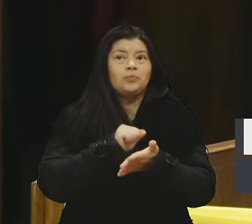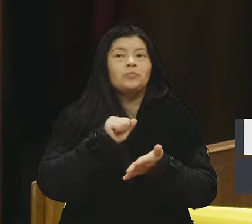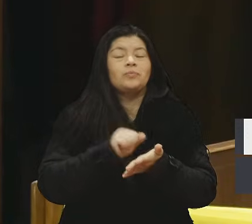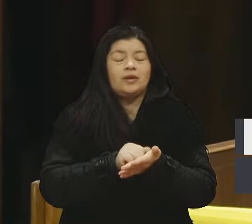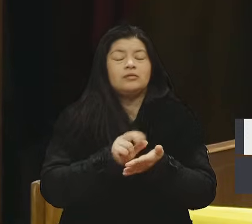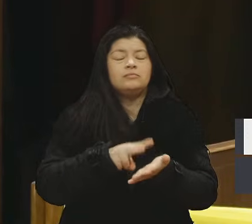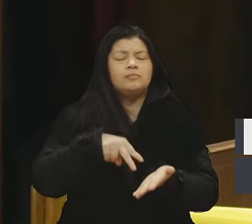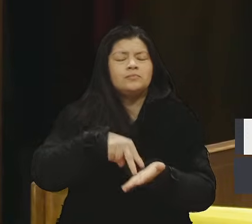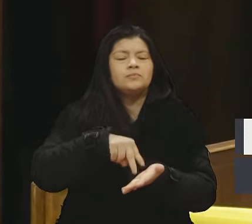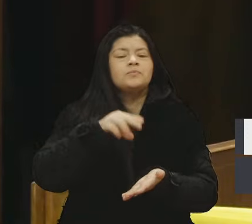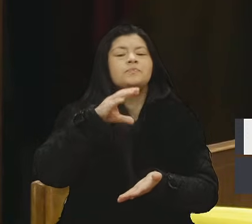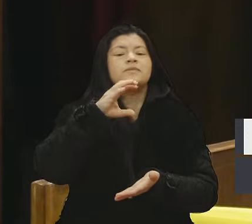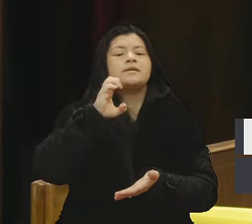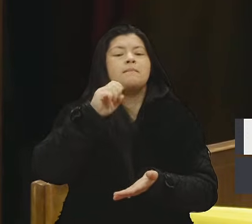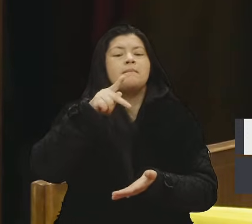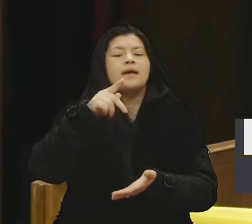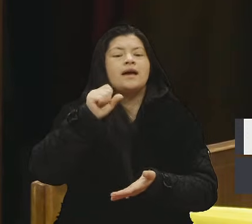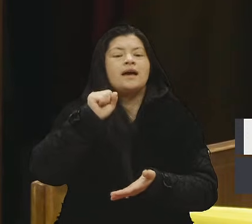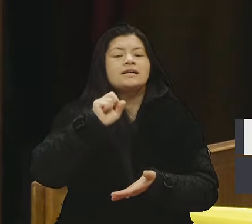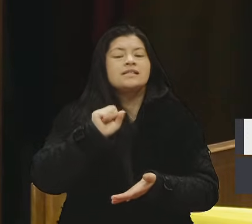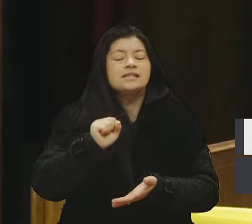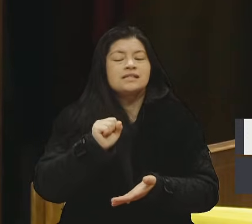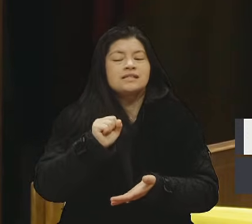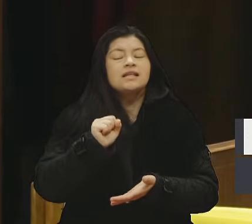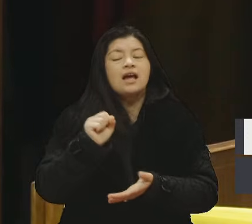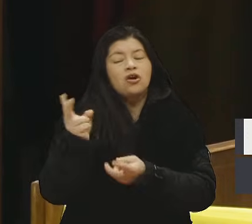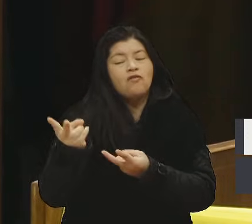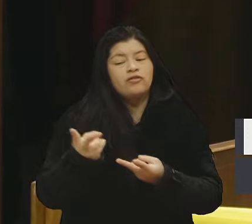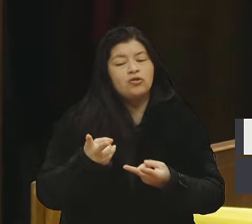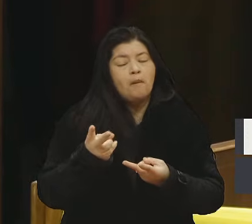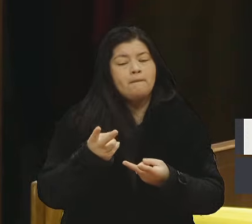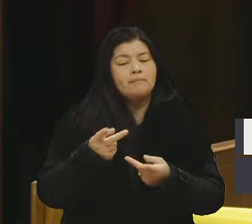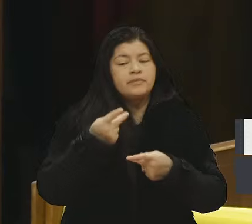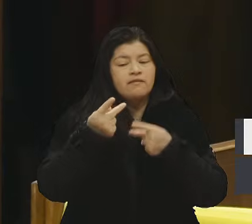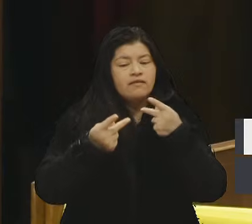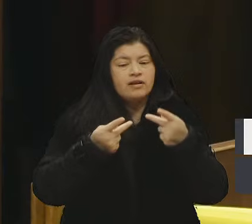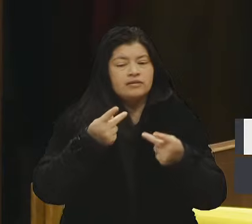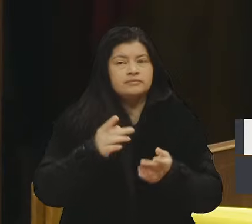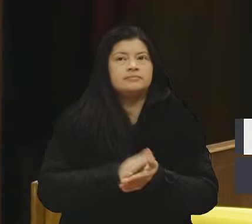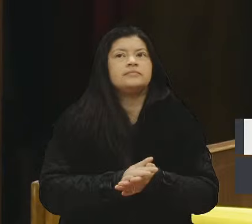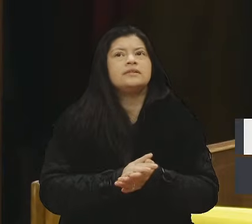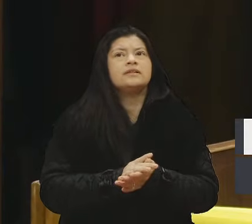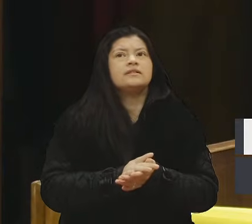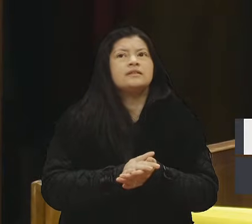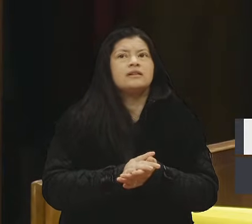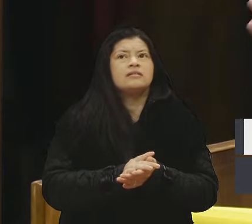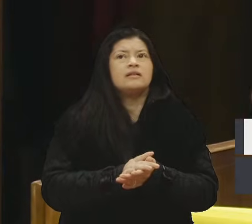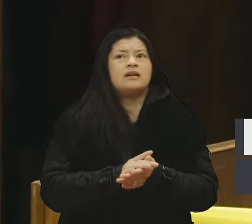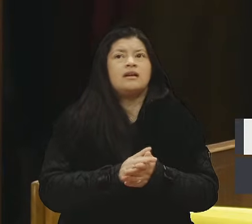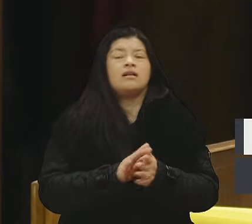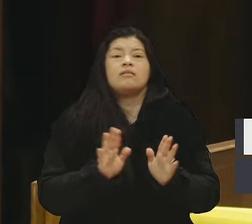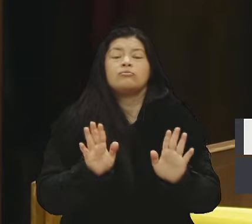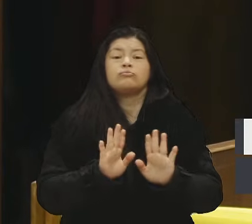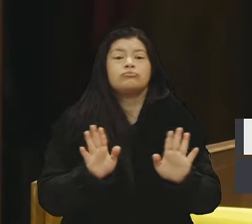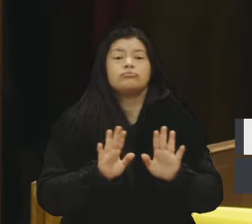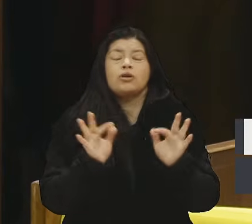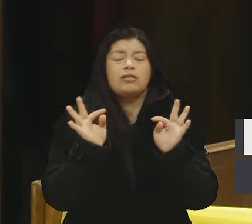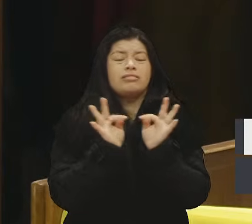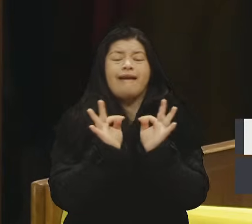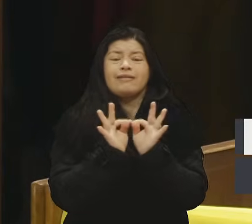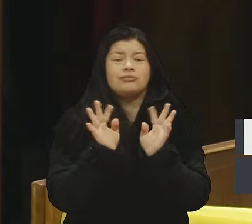palavra, tá? Então, assim, ao contrário do que talvez podem ter pensado, eu não vim aqui para ser totalmente técnico,